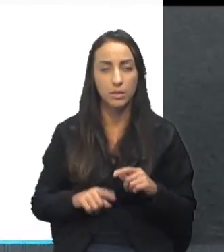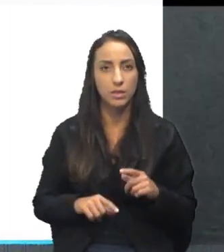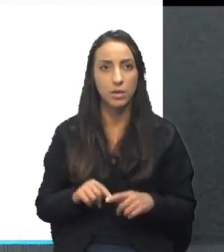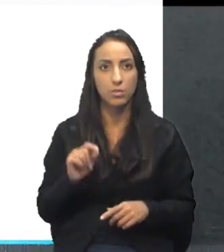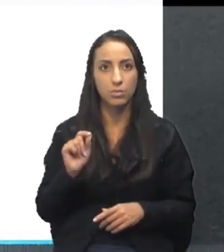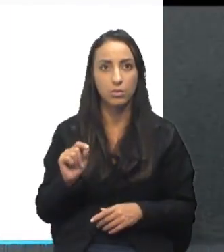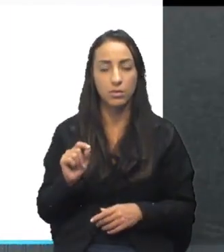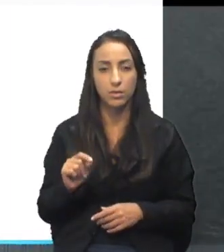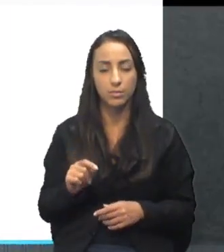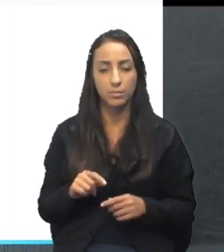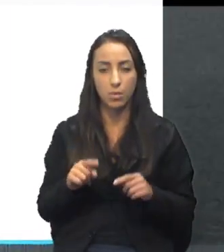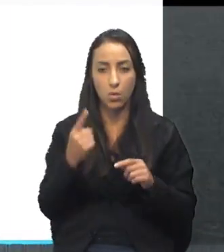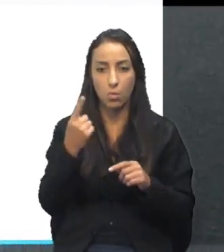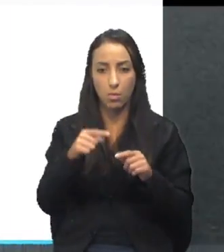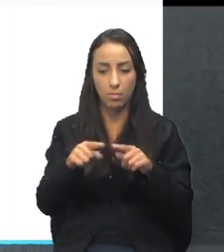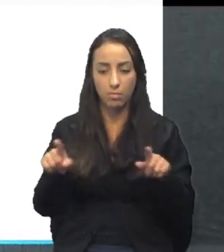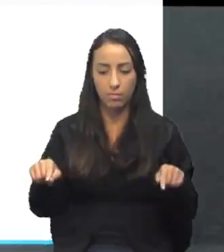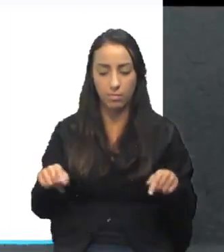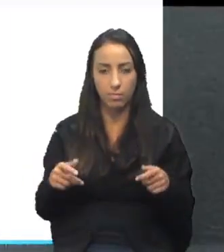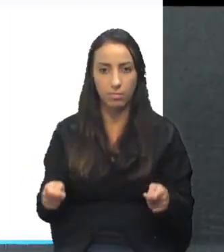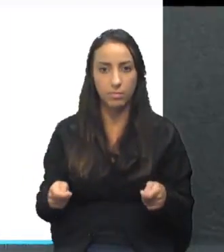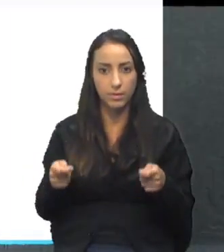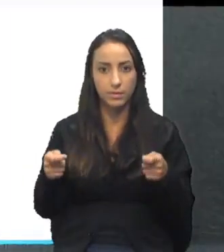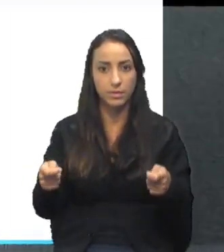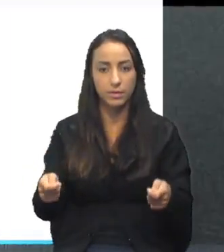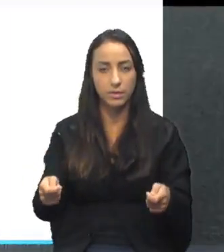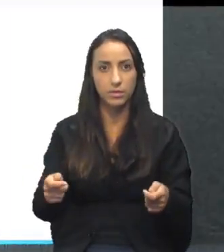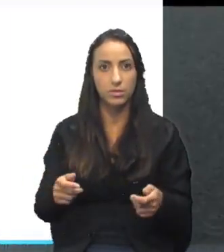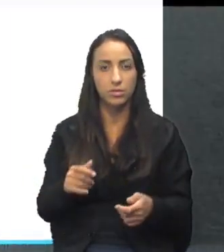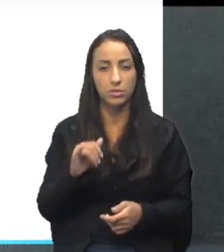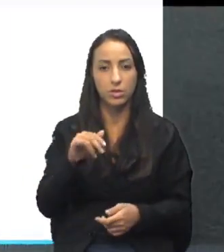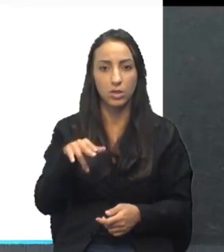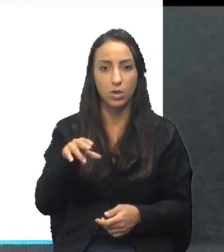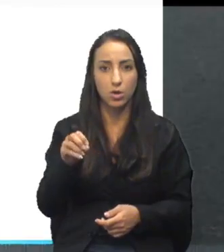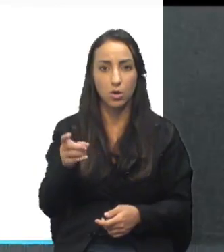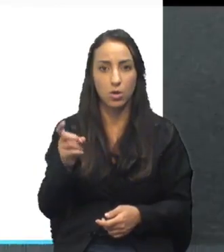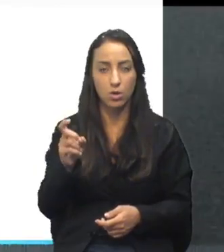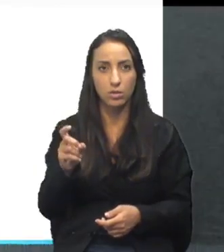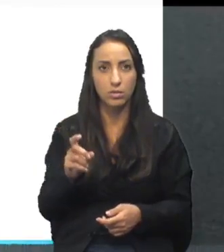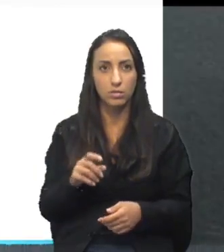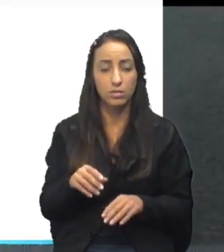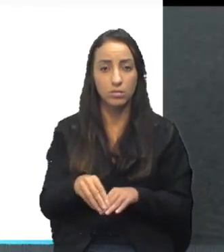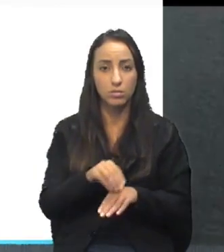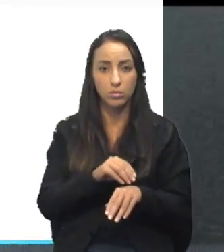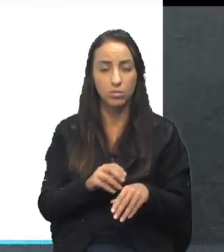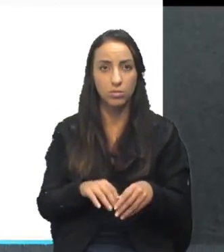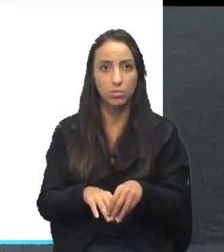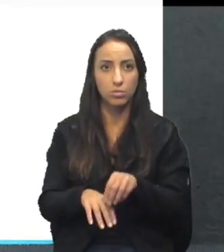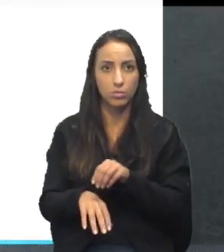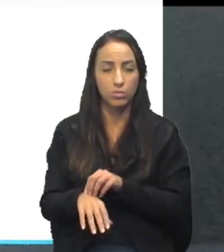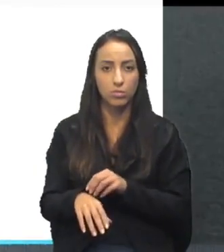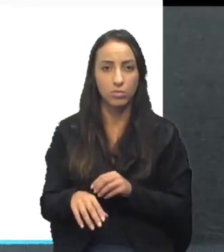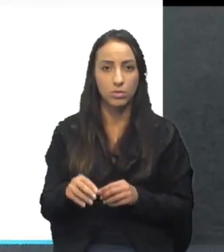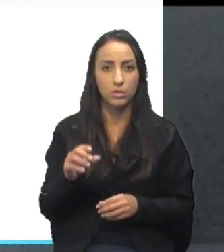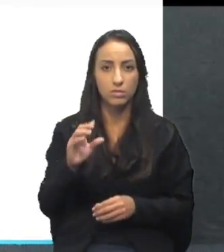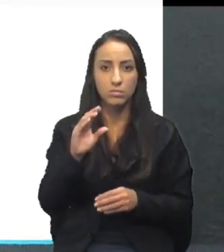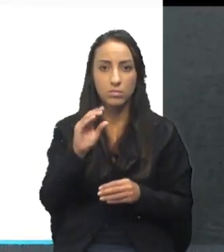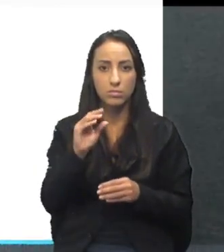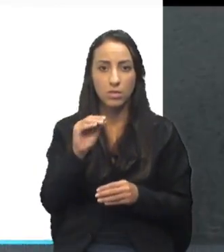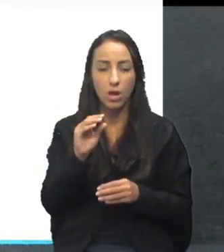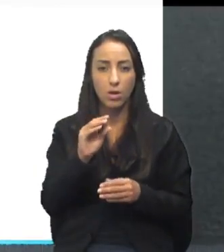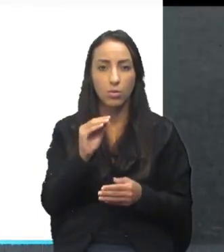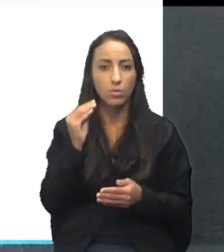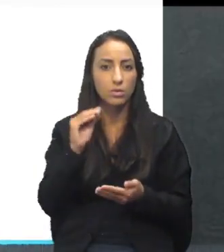nós utilizaremos uma bandeja de inox, luvas de procedimento,